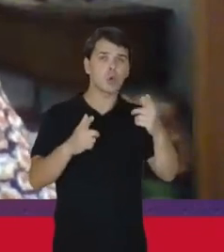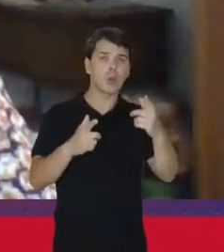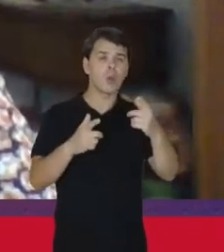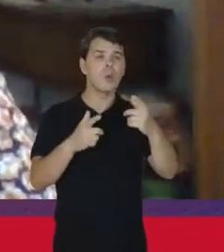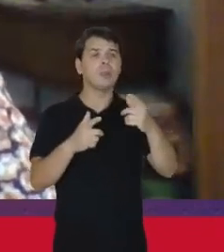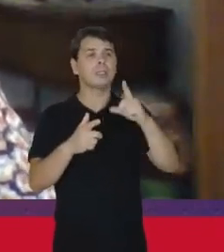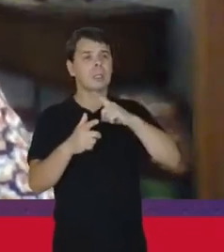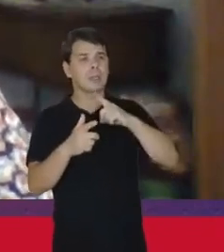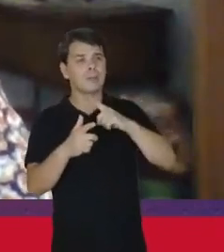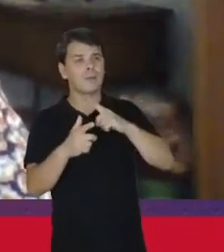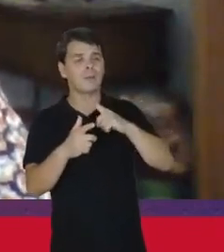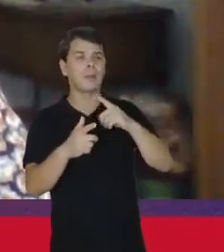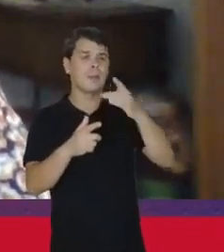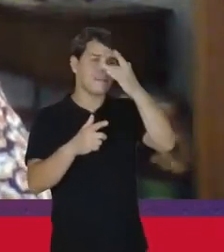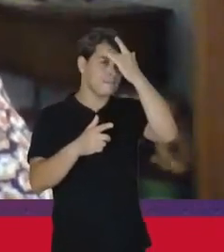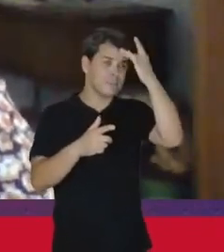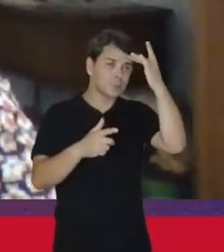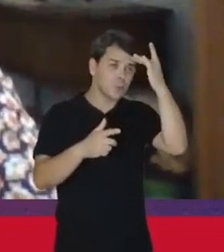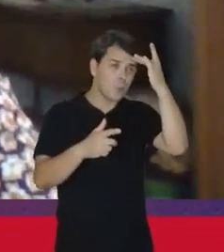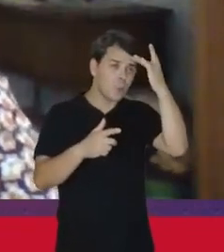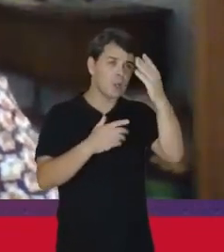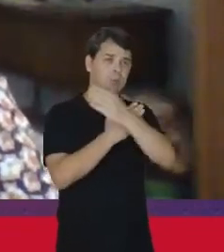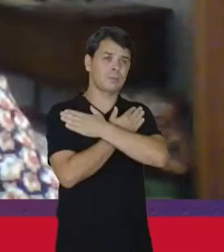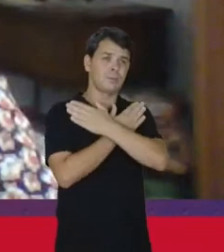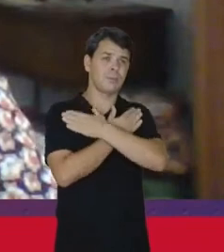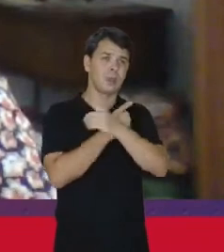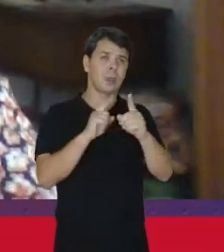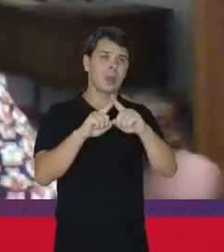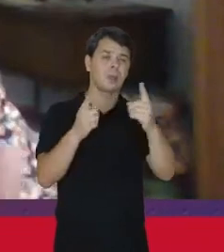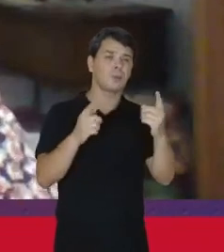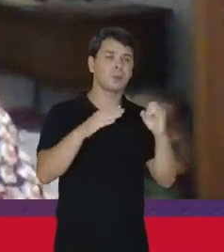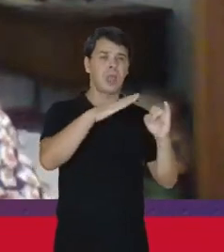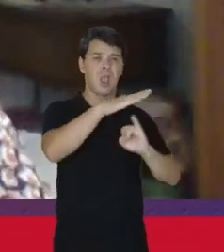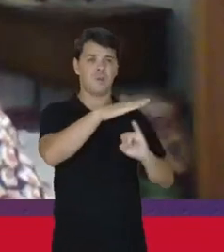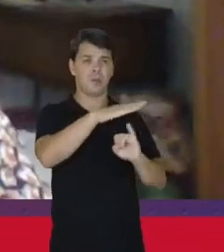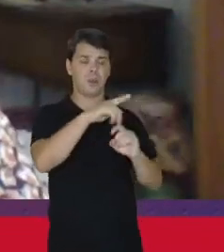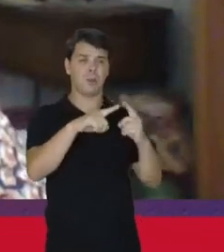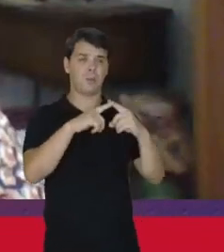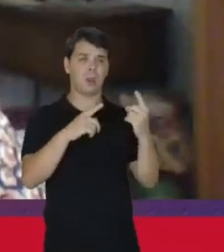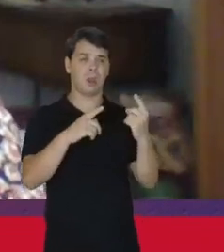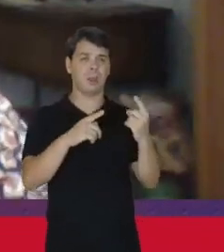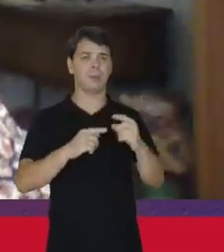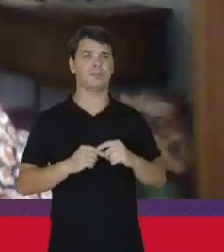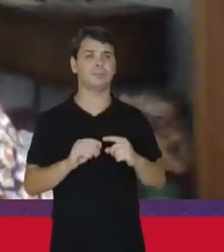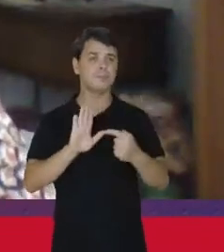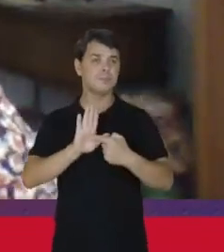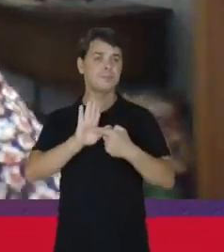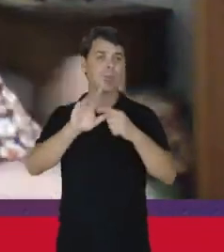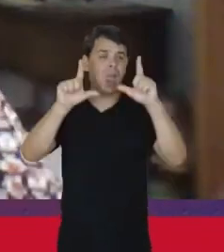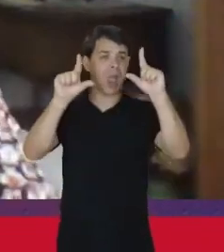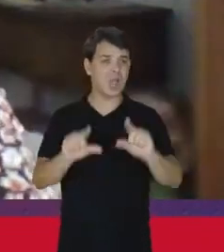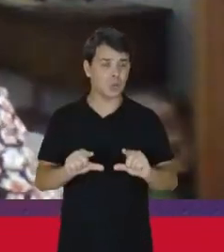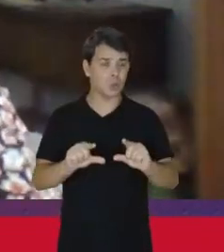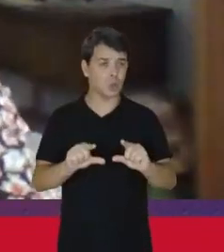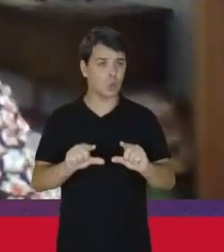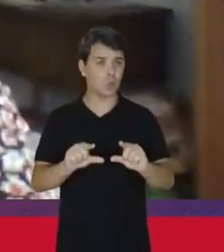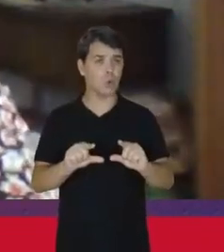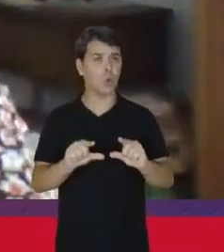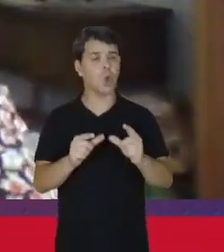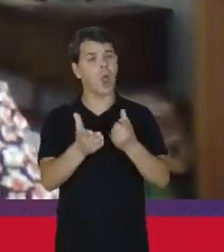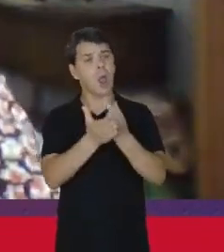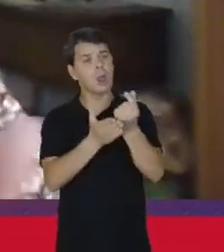de desemprego muito alta e aumenta a informalidade, porque cai, reduz a